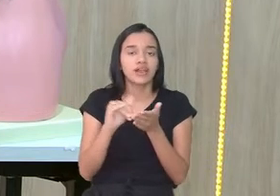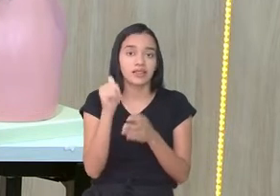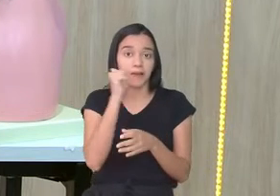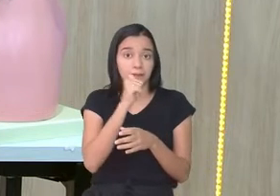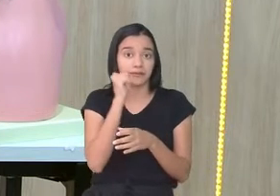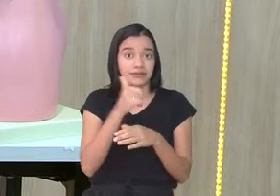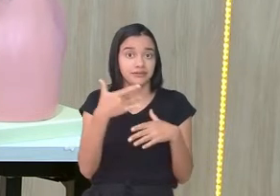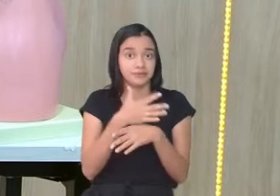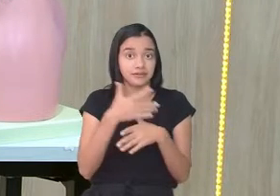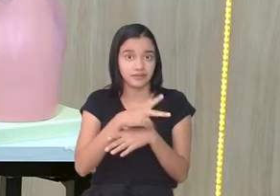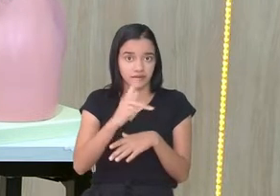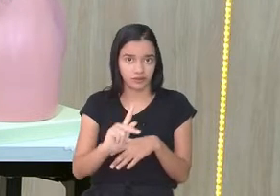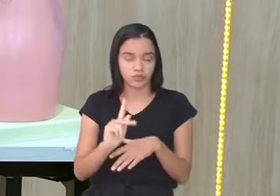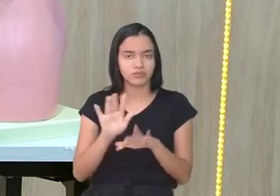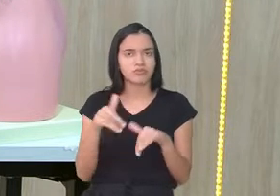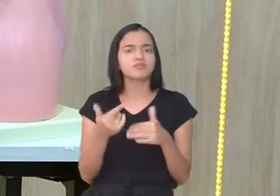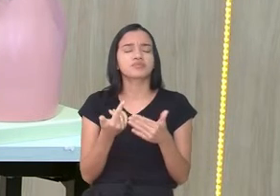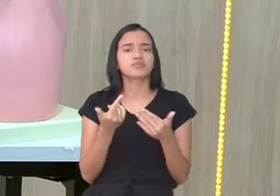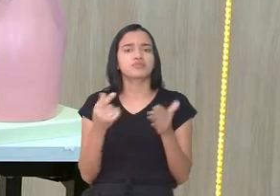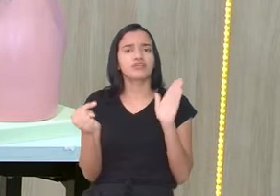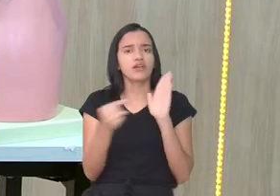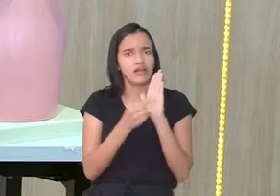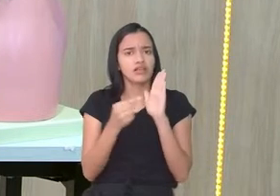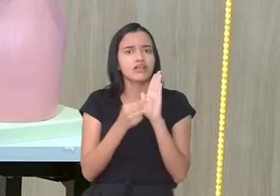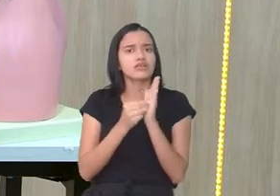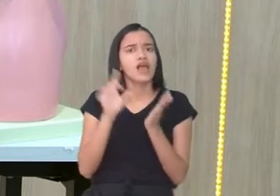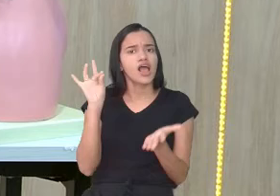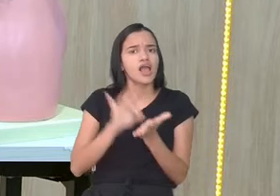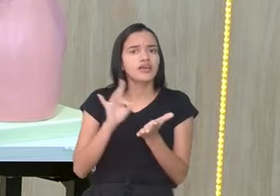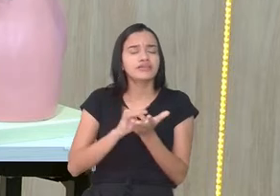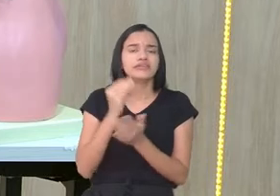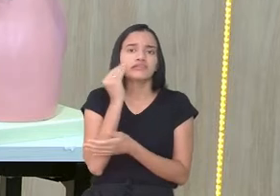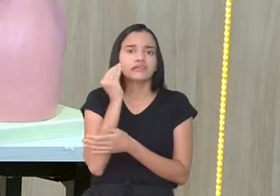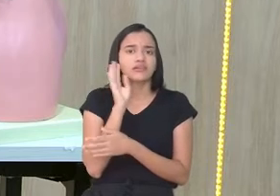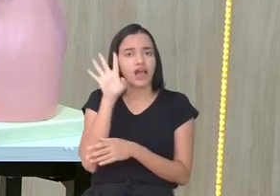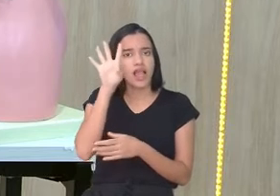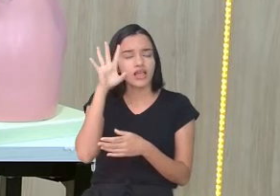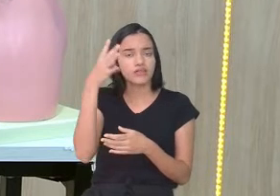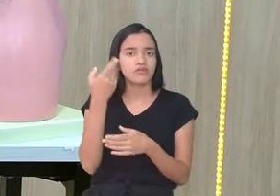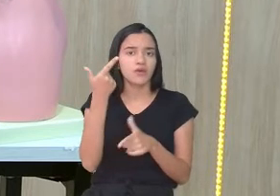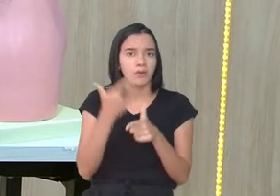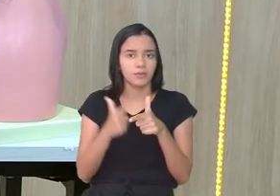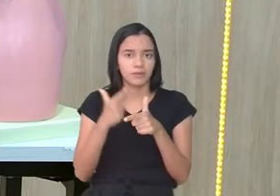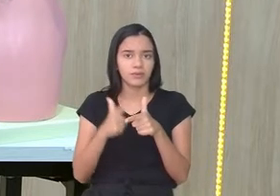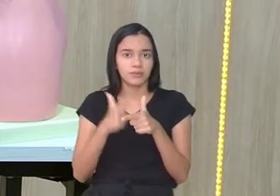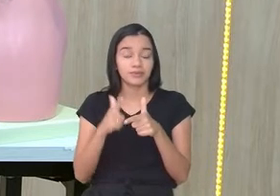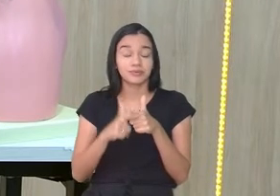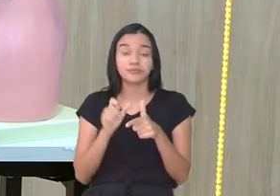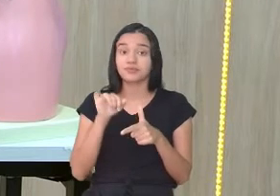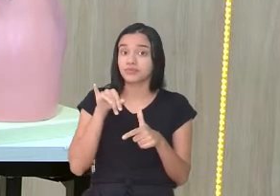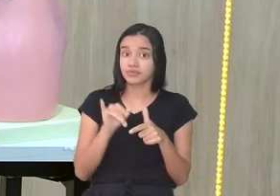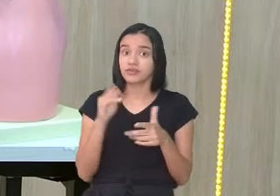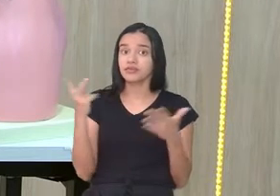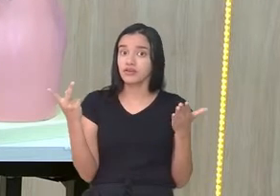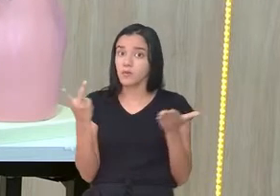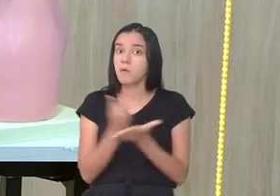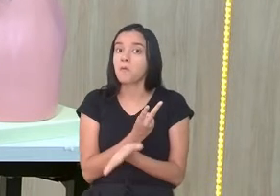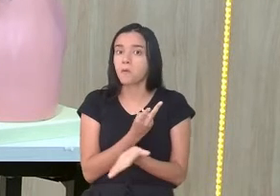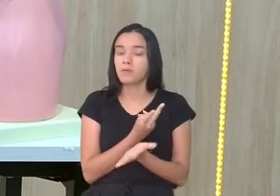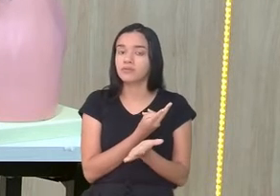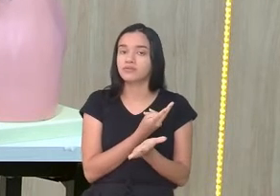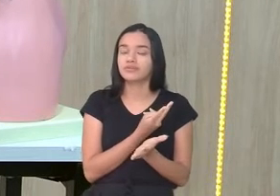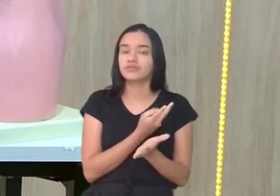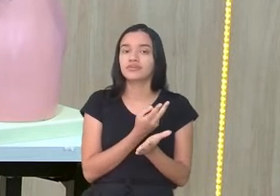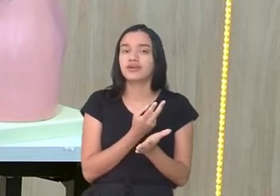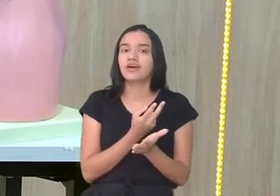cidade, identificar e fazer a denúncia realmente e tentar resolver o problema se já está acontecendo realmente